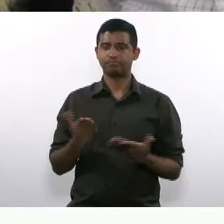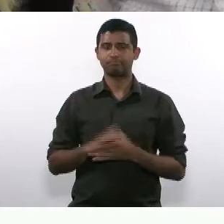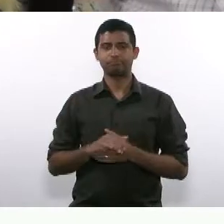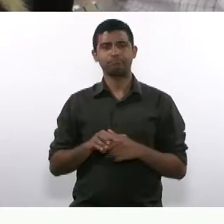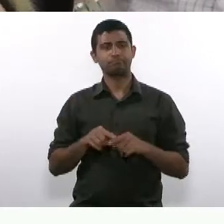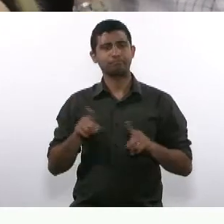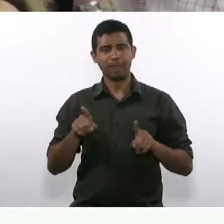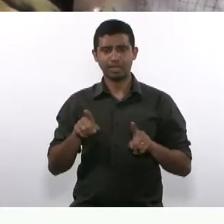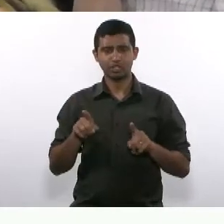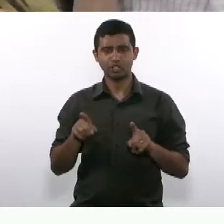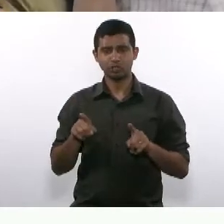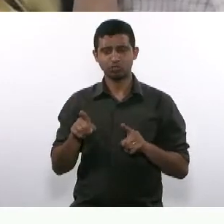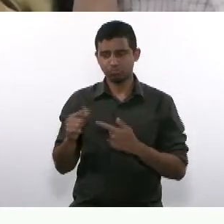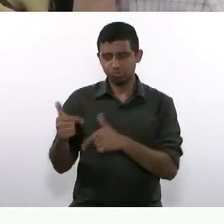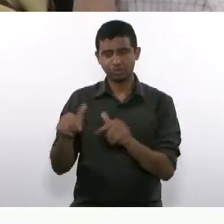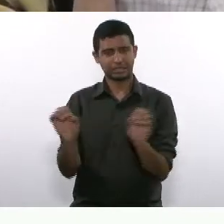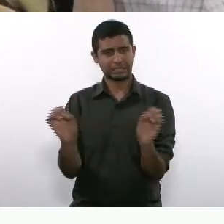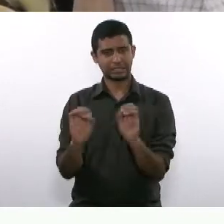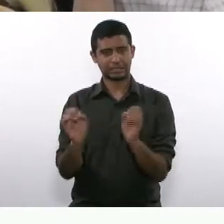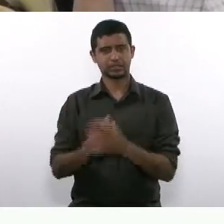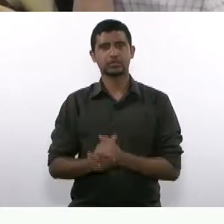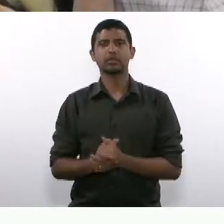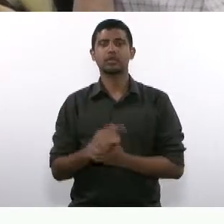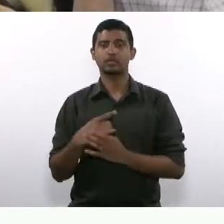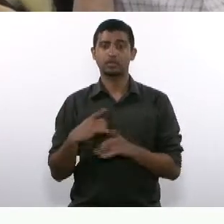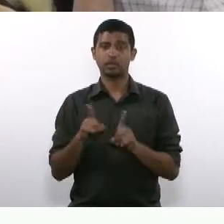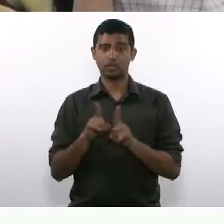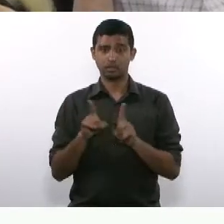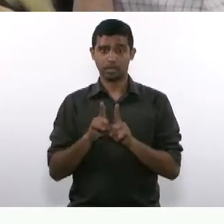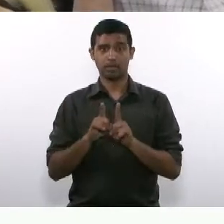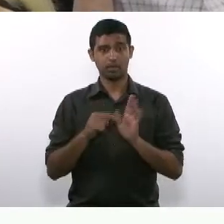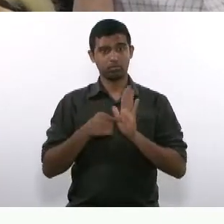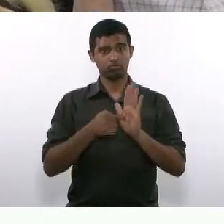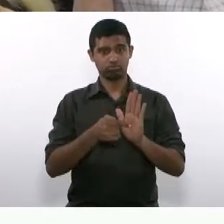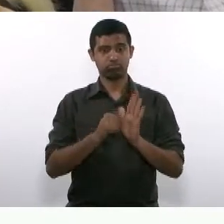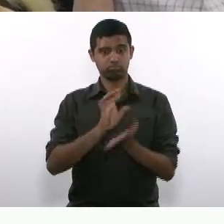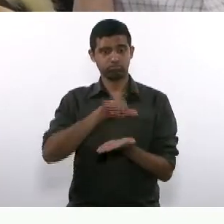está em execução. E a implementação dos centros interpretativos.